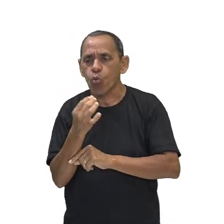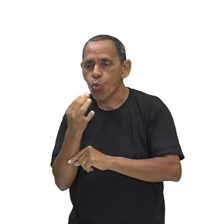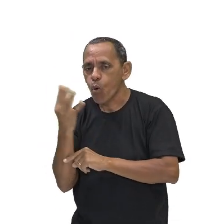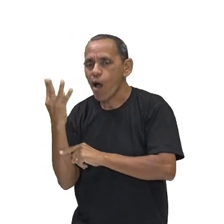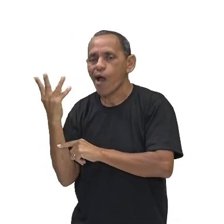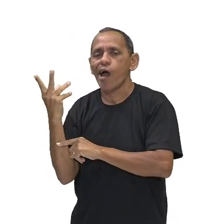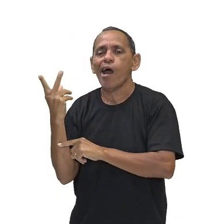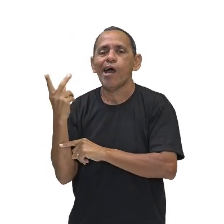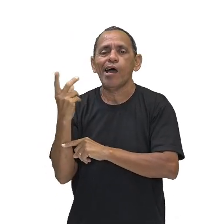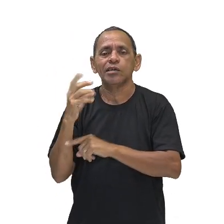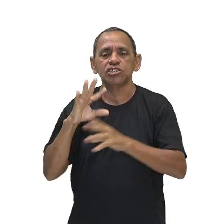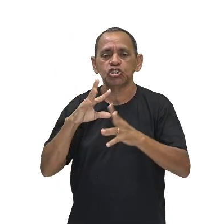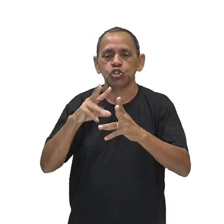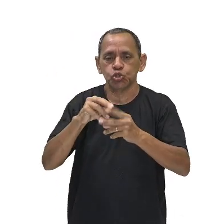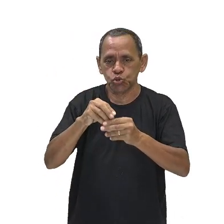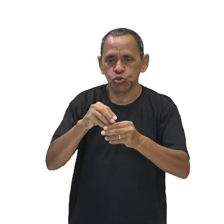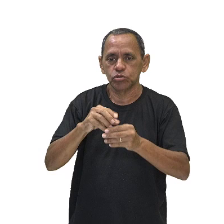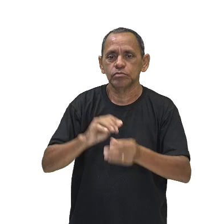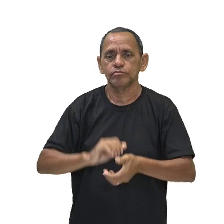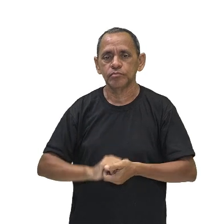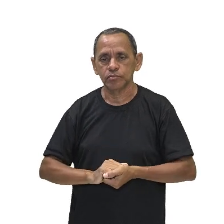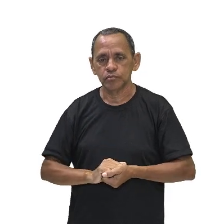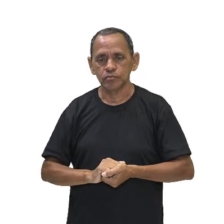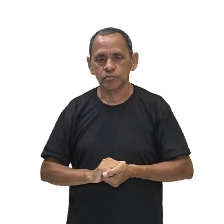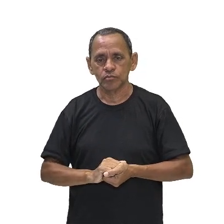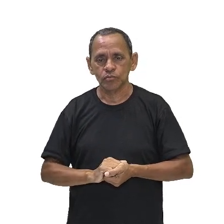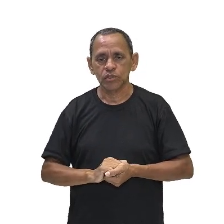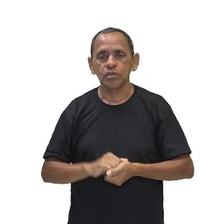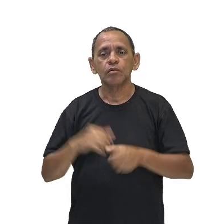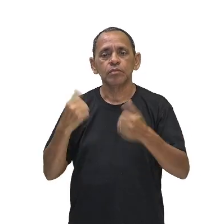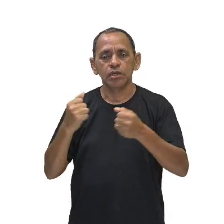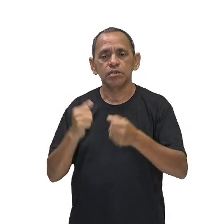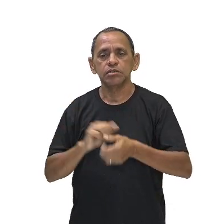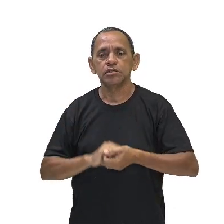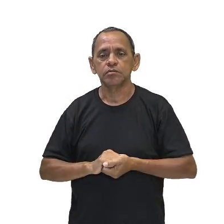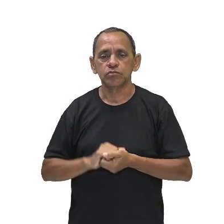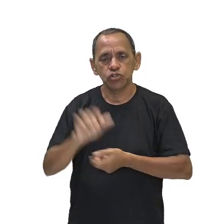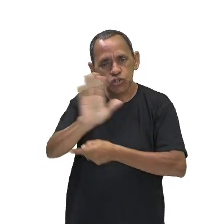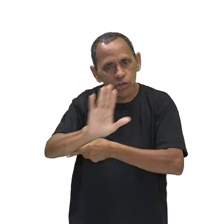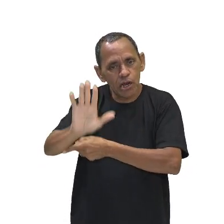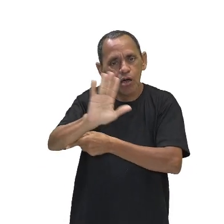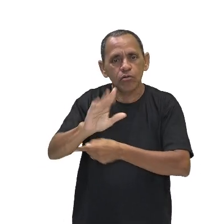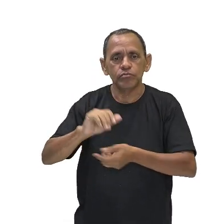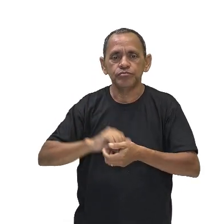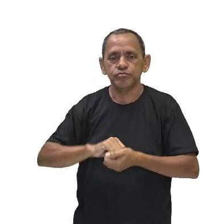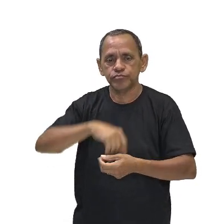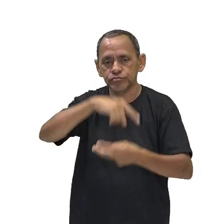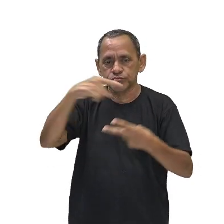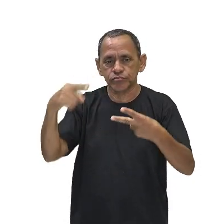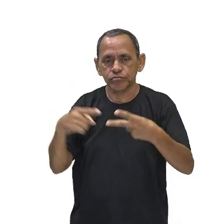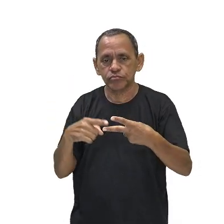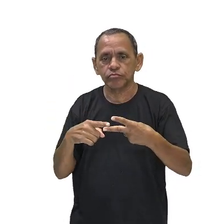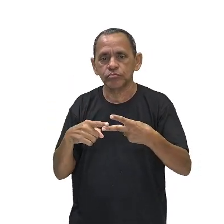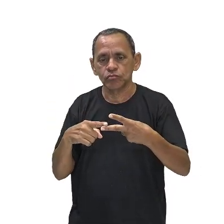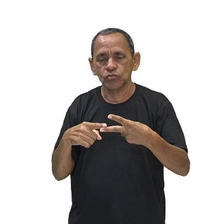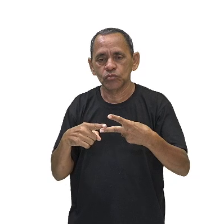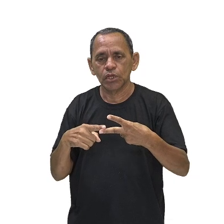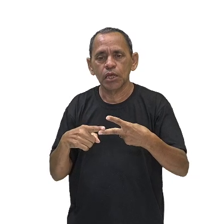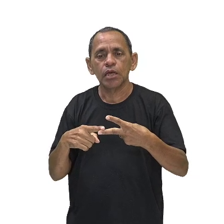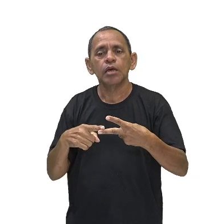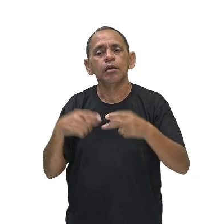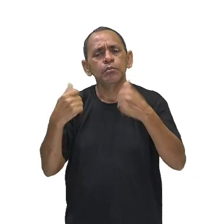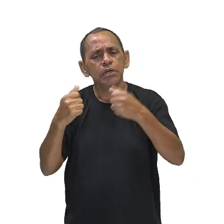Então, para ser um fato social tem que ser geral, generalidade. Segunda característica, tem que